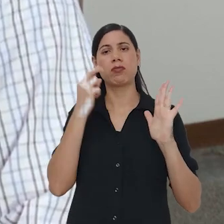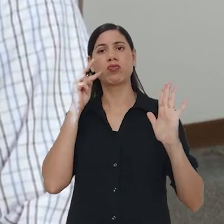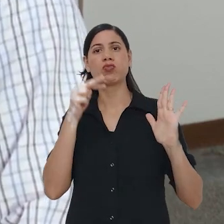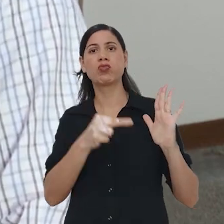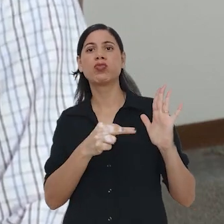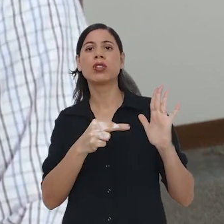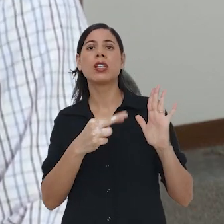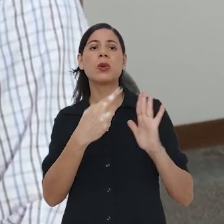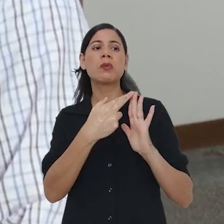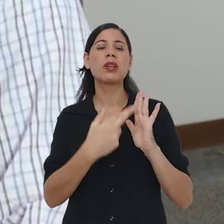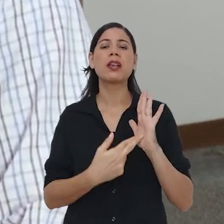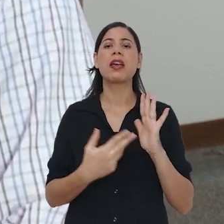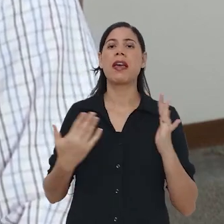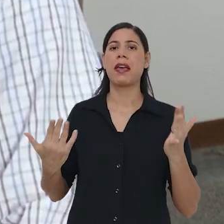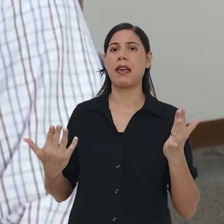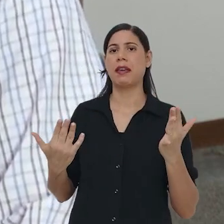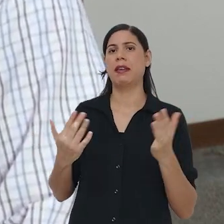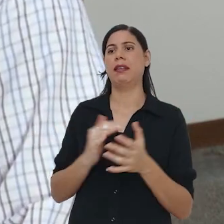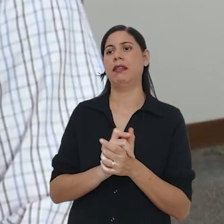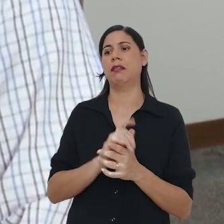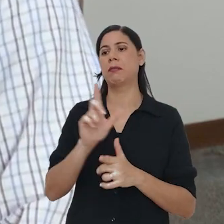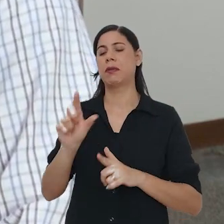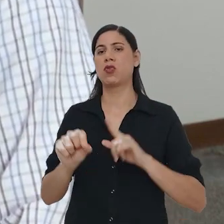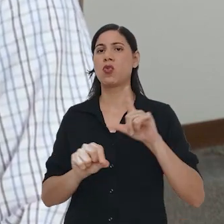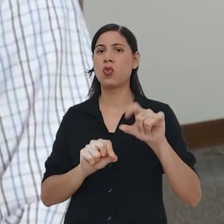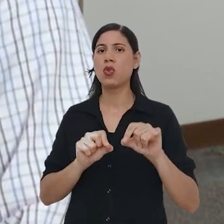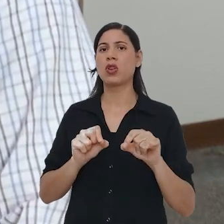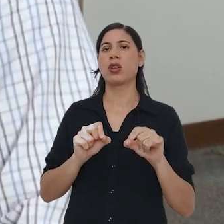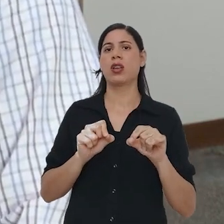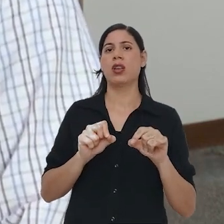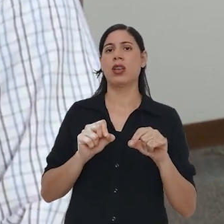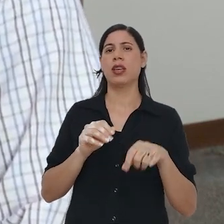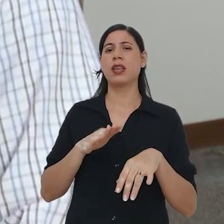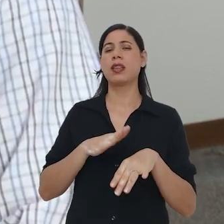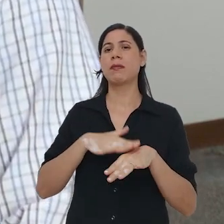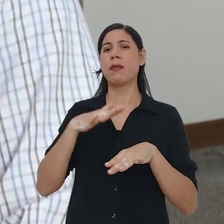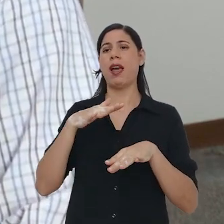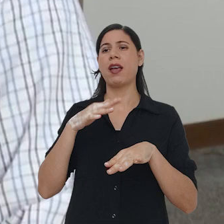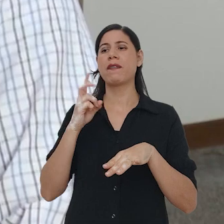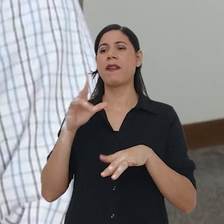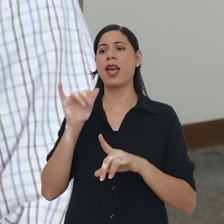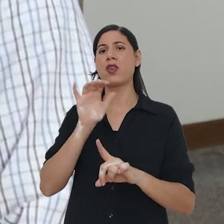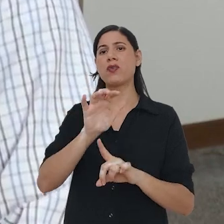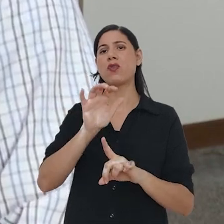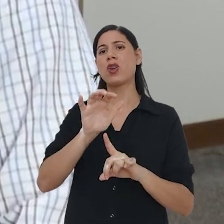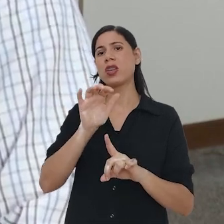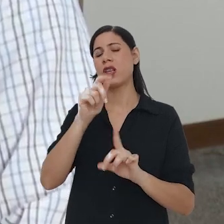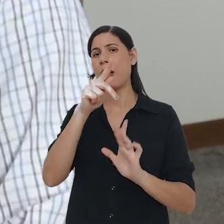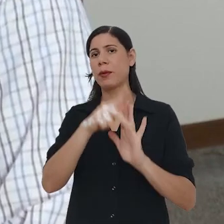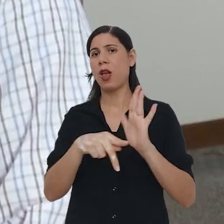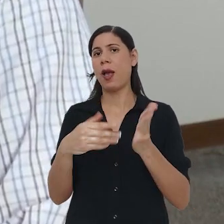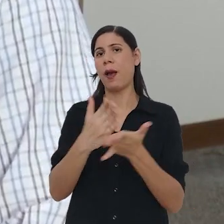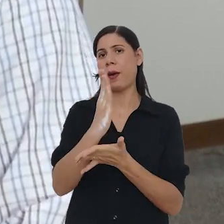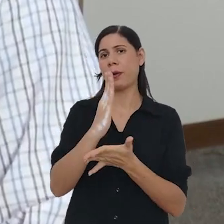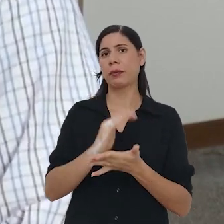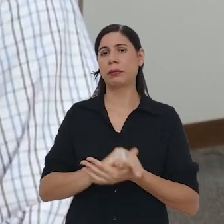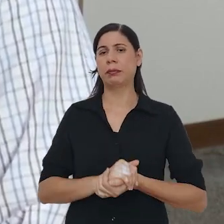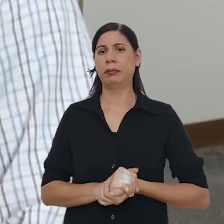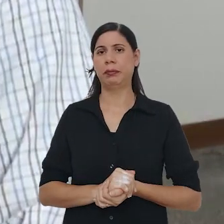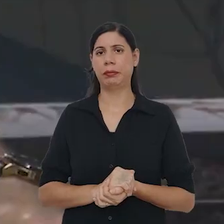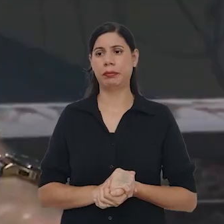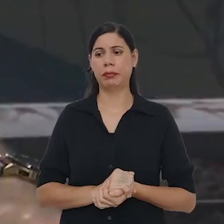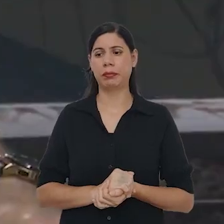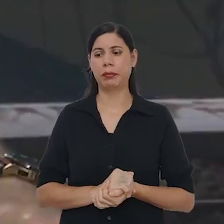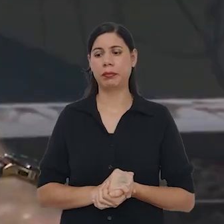seja, quais são os critérios de elegibilidade que pesam mais na escolha dos projetos por parte da Secretaria de